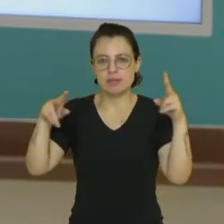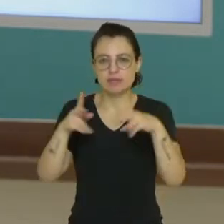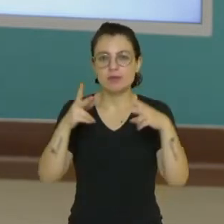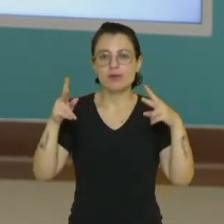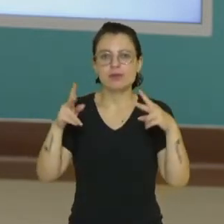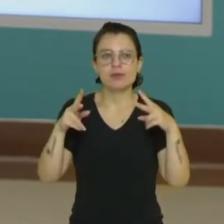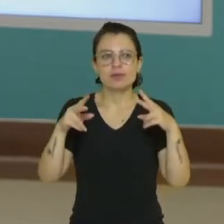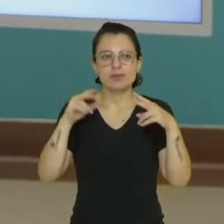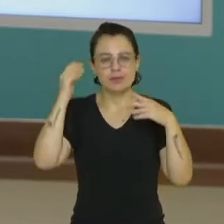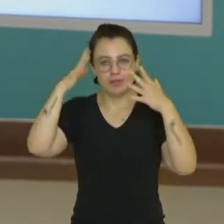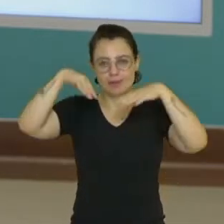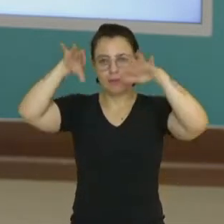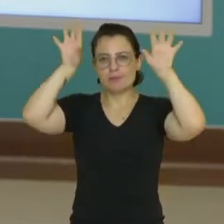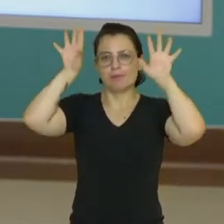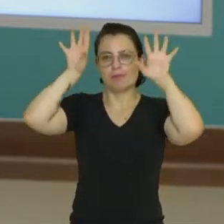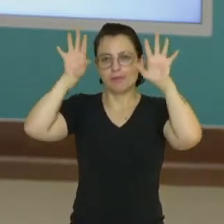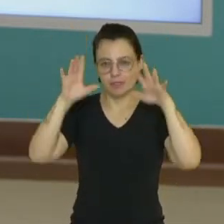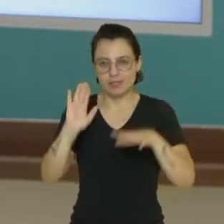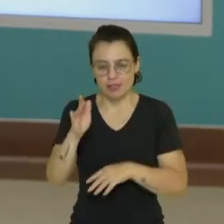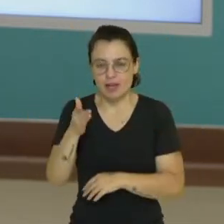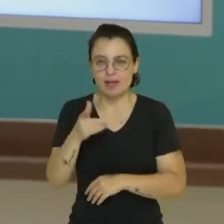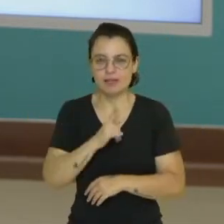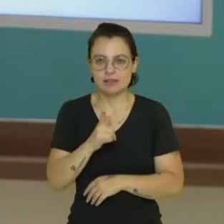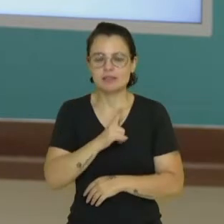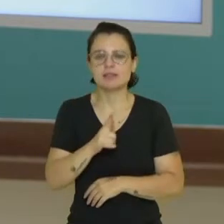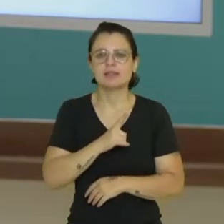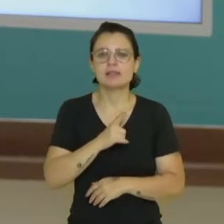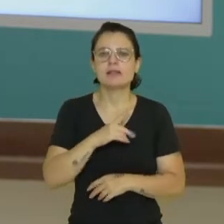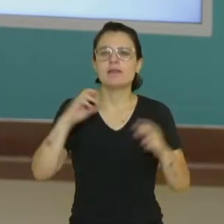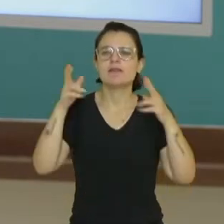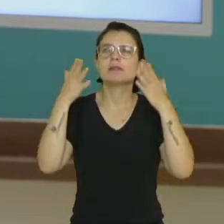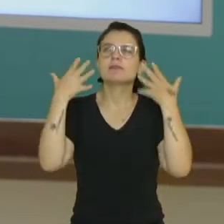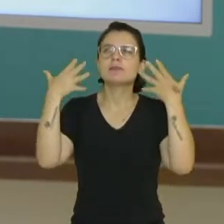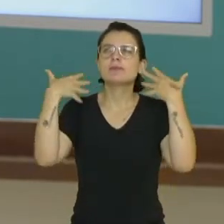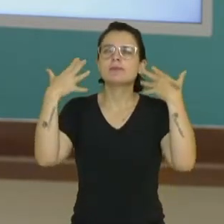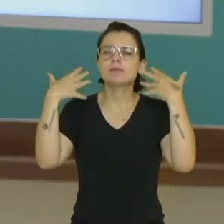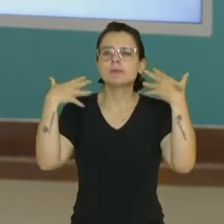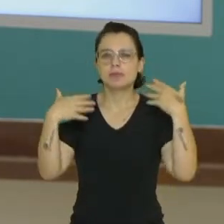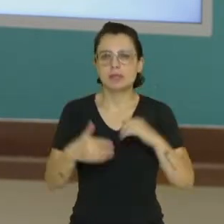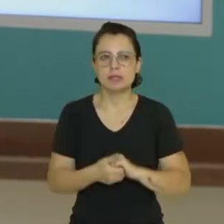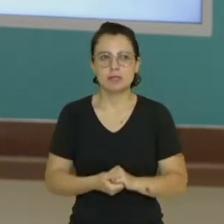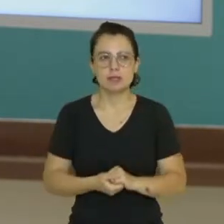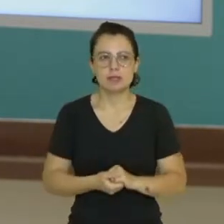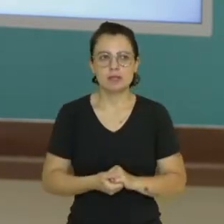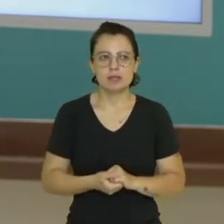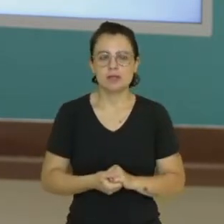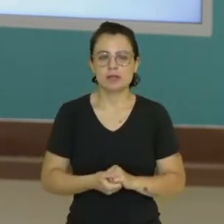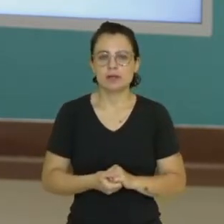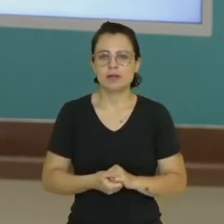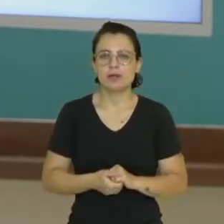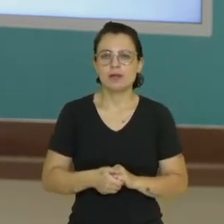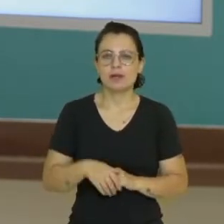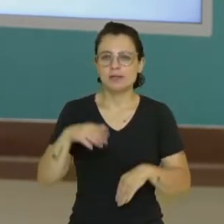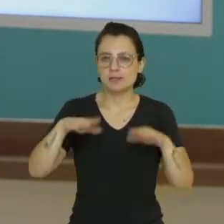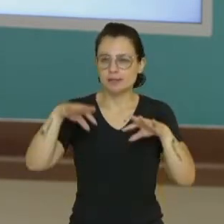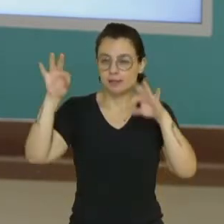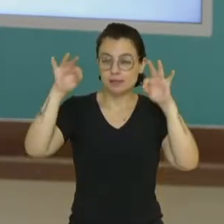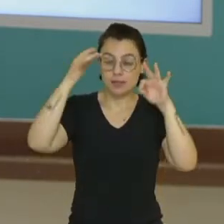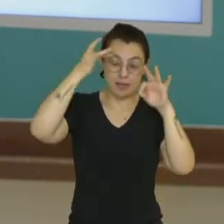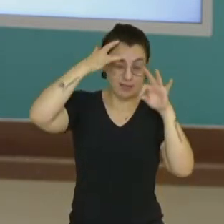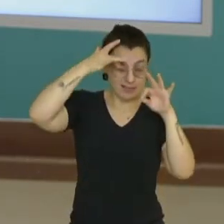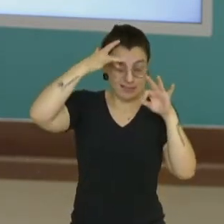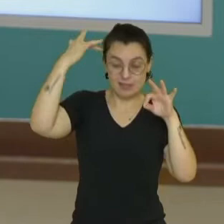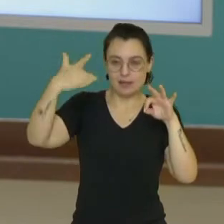seu cabelo voando, o vento no seu rosto e às vezes até algum cisco, alguma poeirinha entra nos